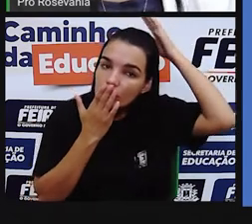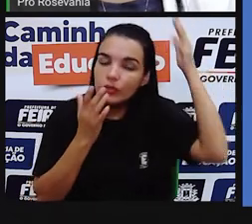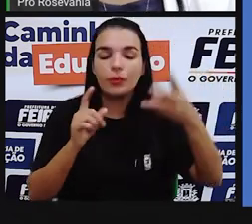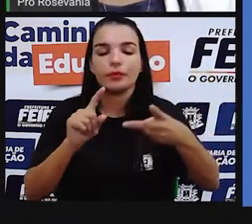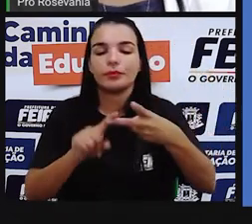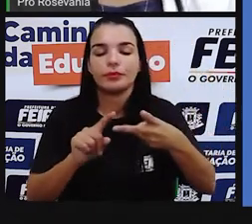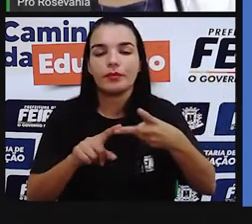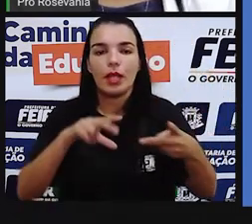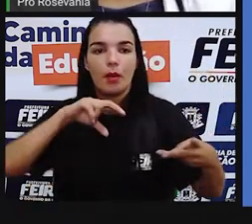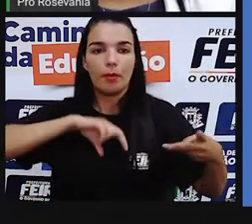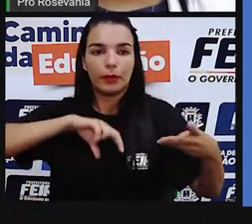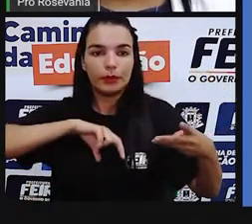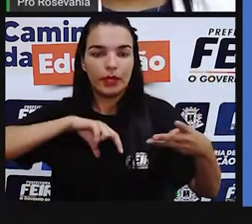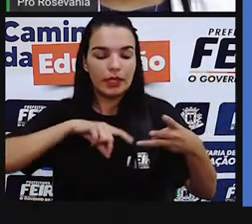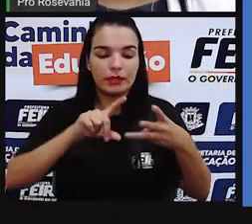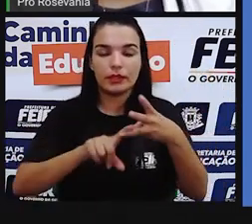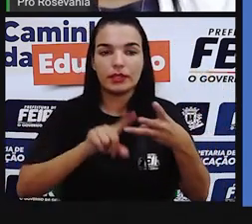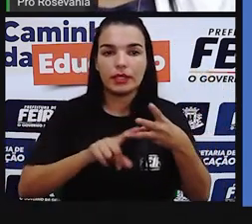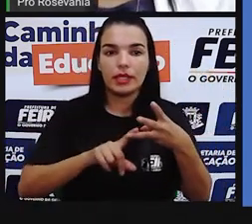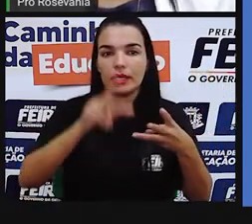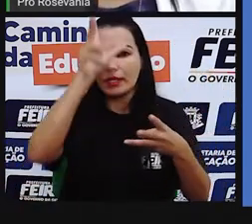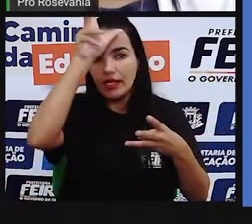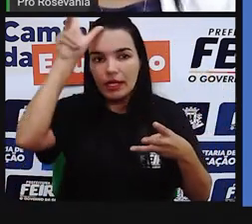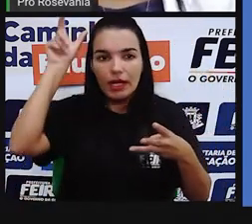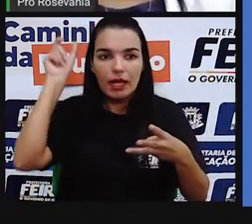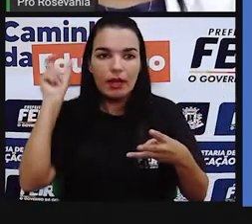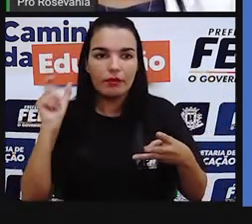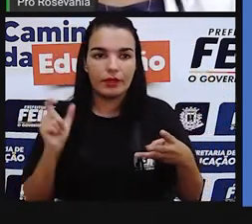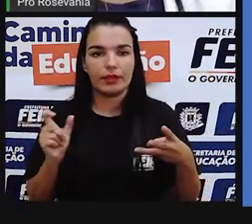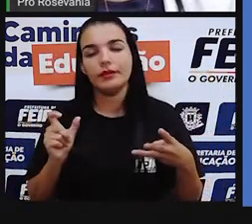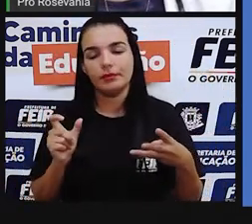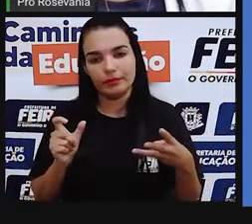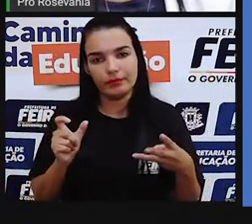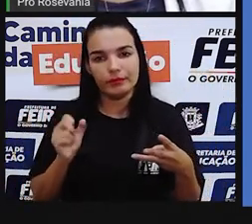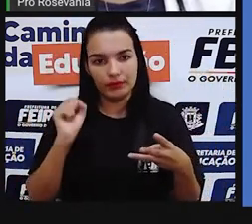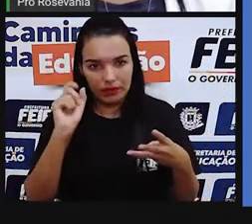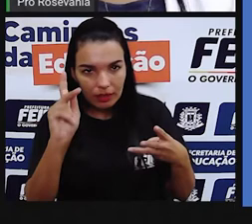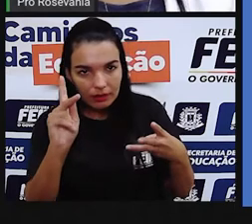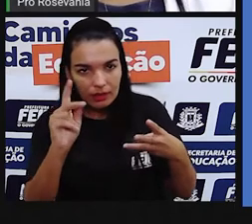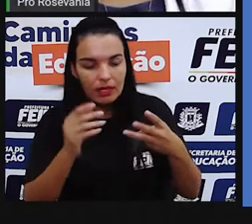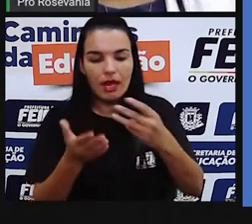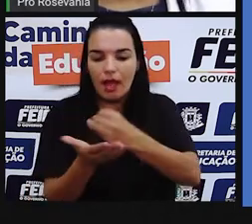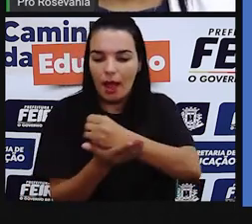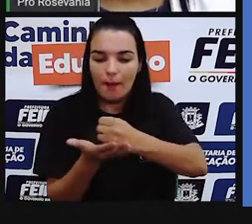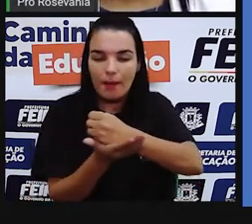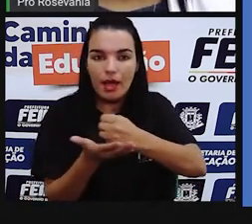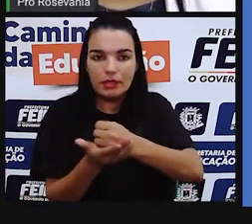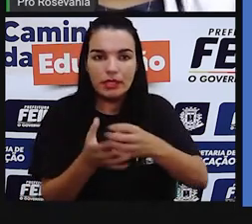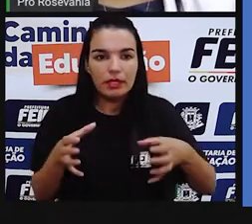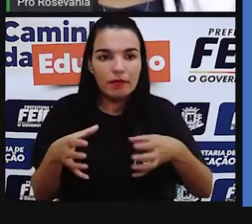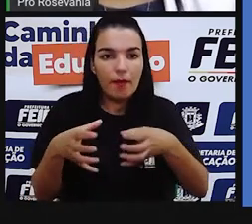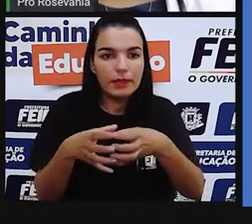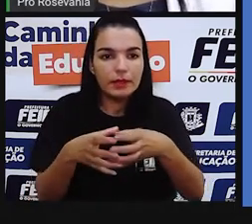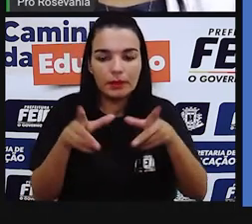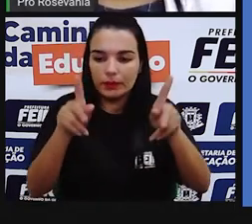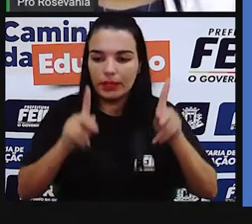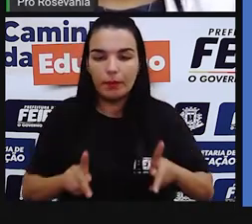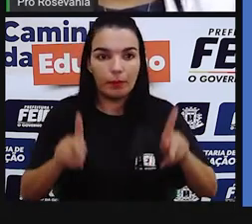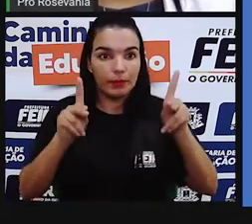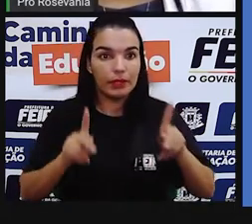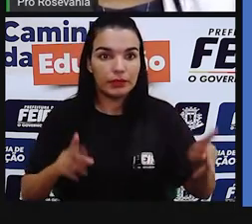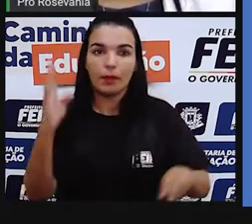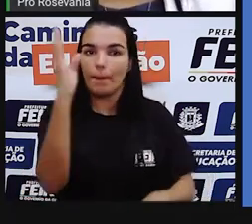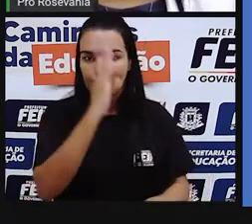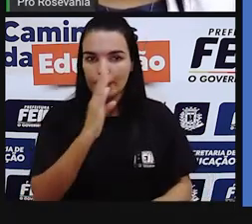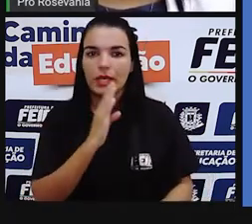alguns migrantes aí. Então é sobre esse povo que a gente vai falar. E da contribuição que cada um deles, né, trouxe